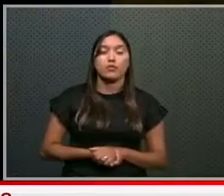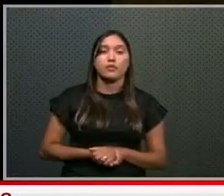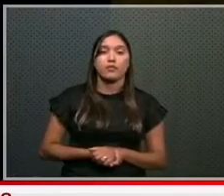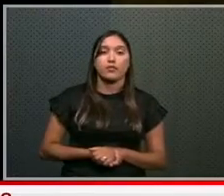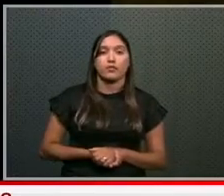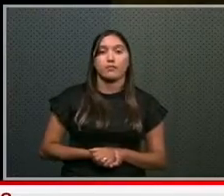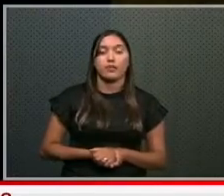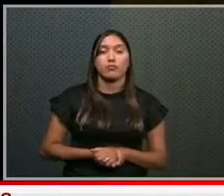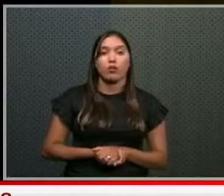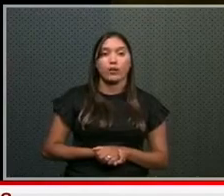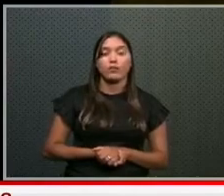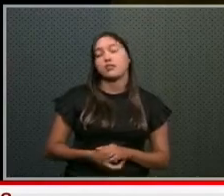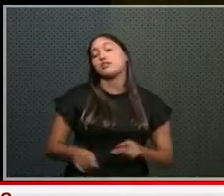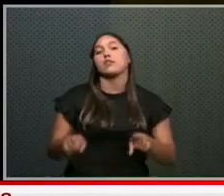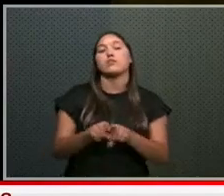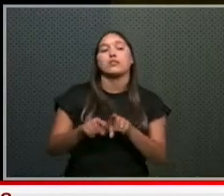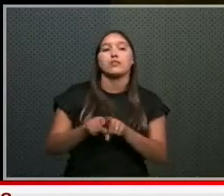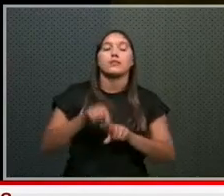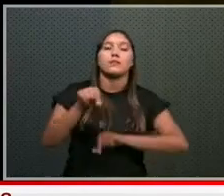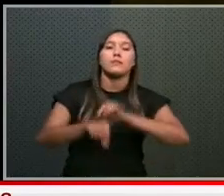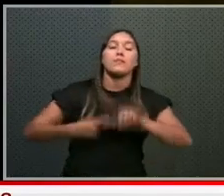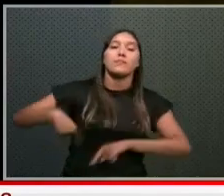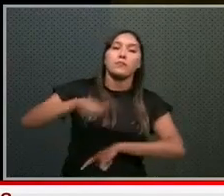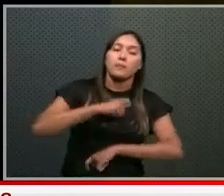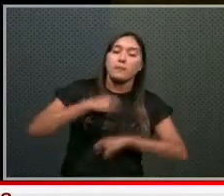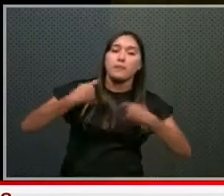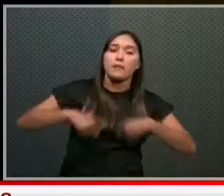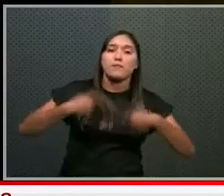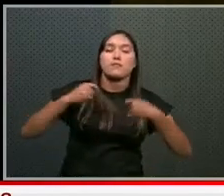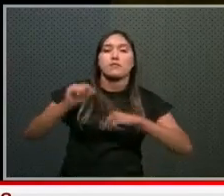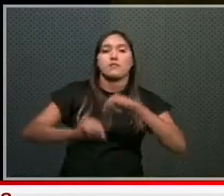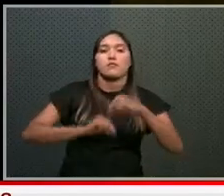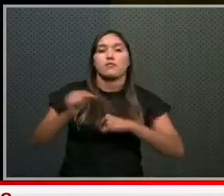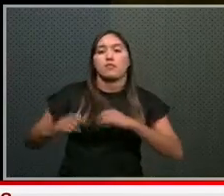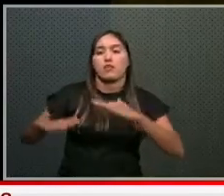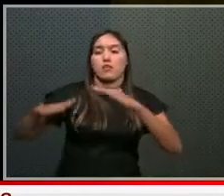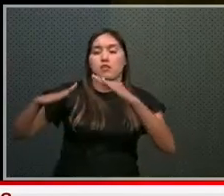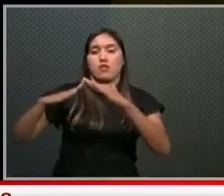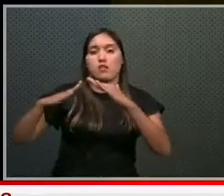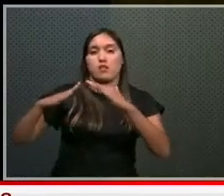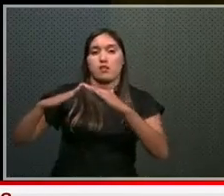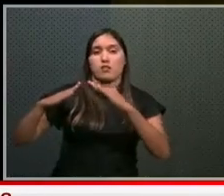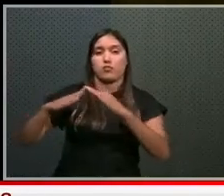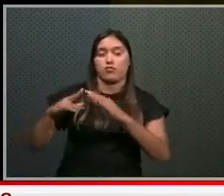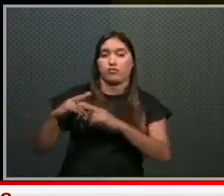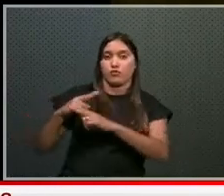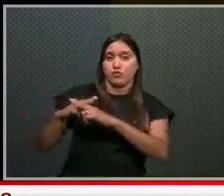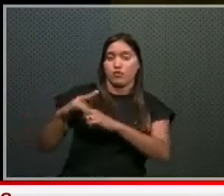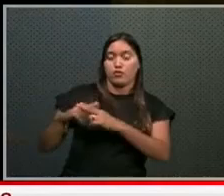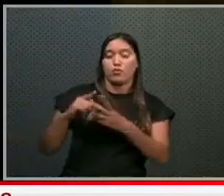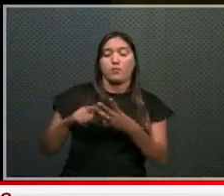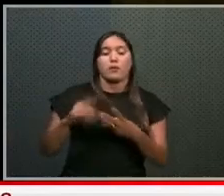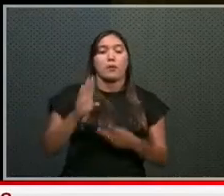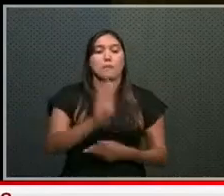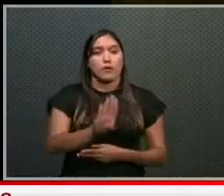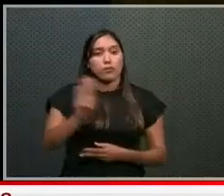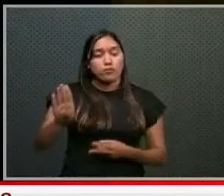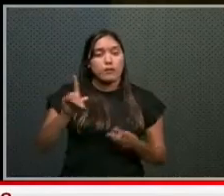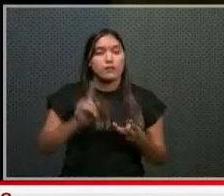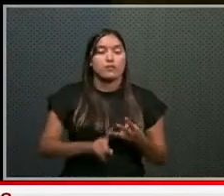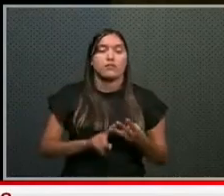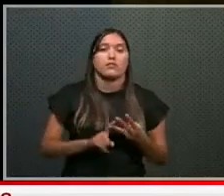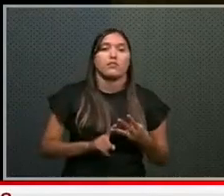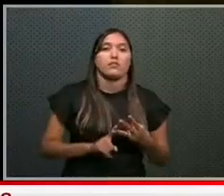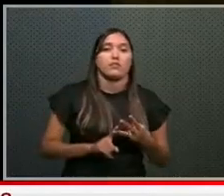estado e precisamos que nossos bancos Nossa Caixa Econômica Federal o nosso Banco do Brasil a nossa